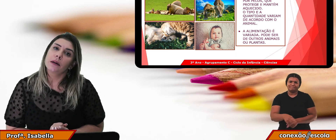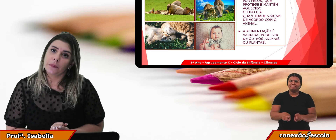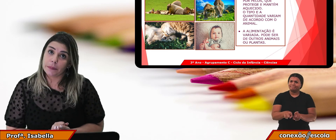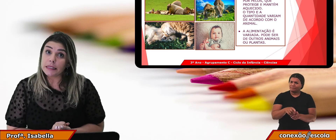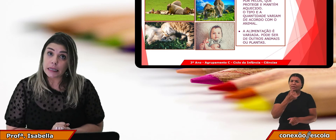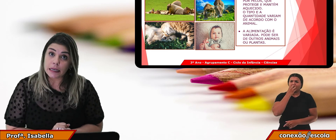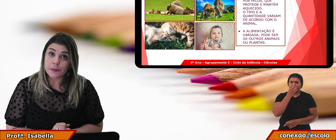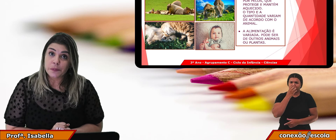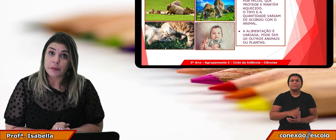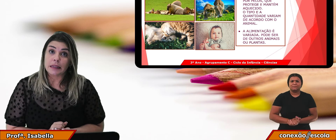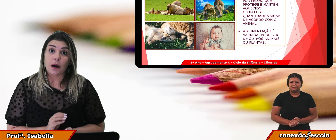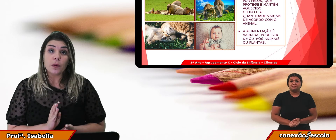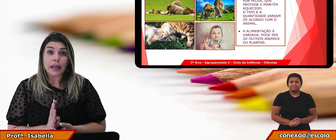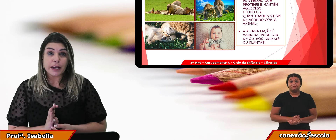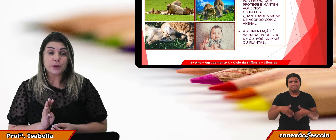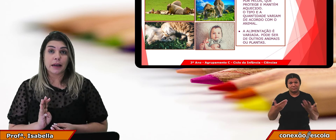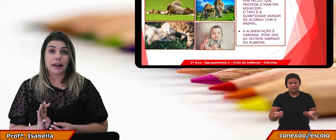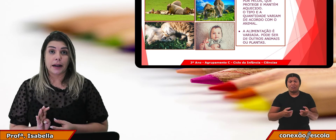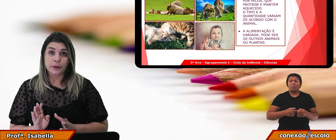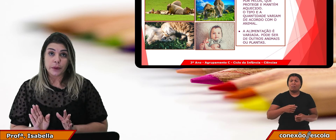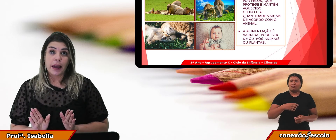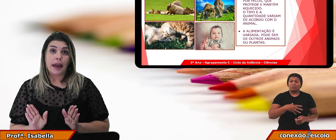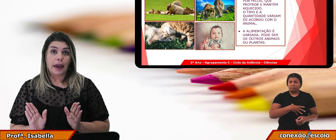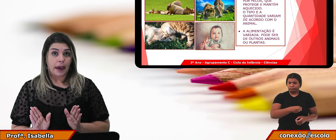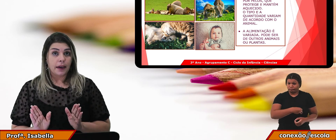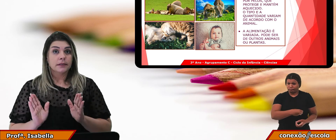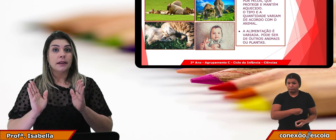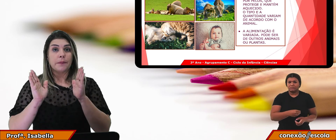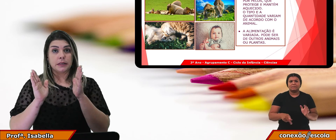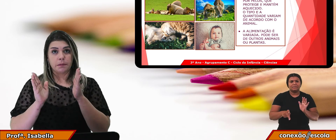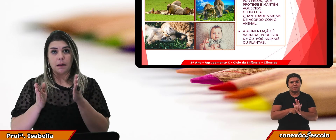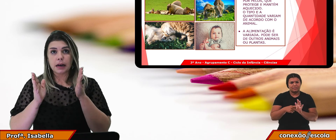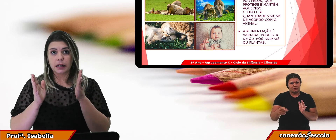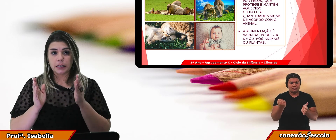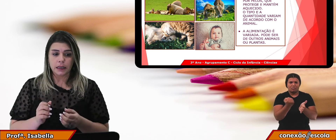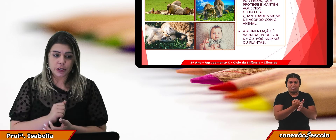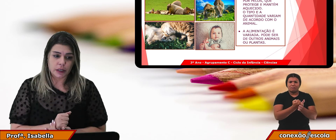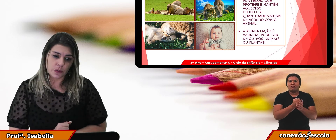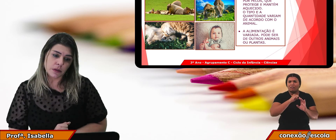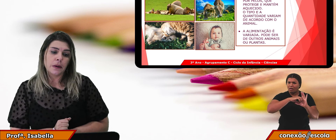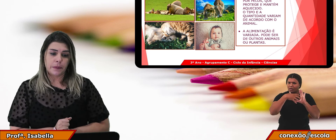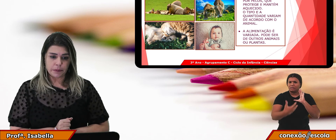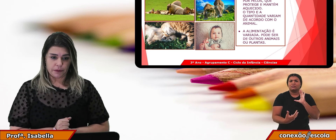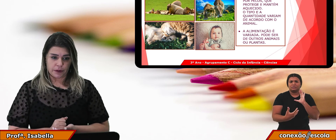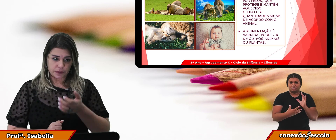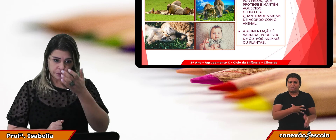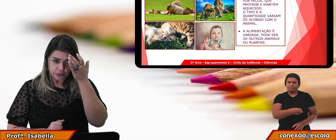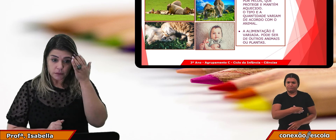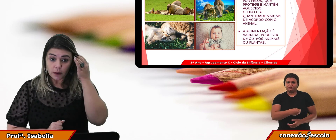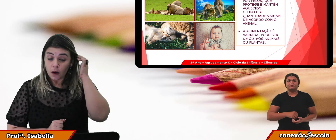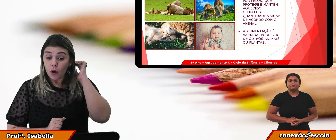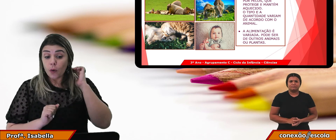na mamãezinha. Então, o leite materno é a principal característica dos